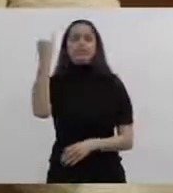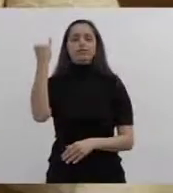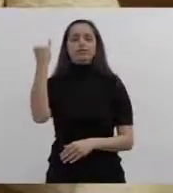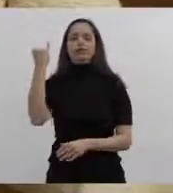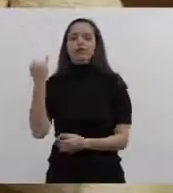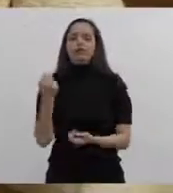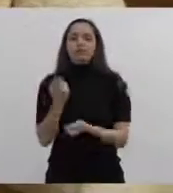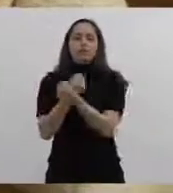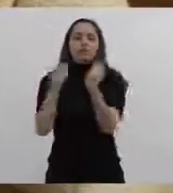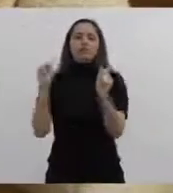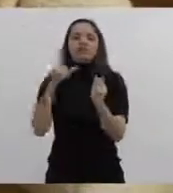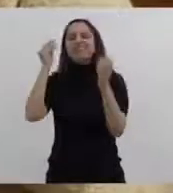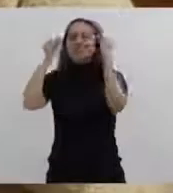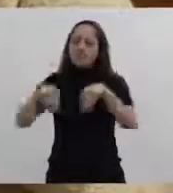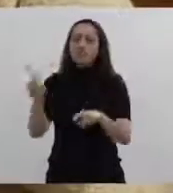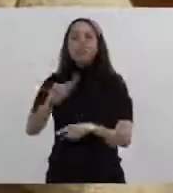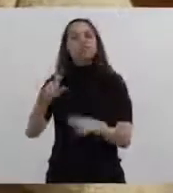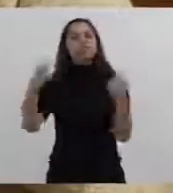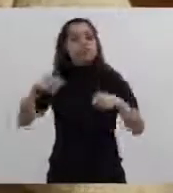ser desatendido.